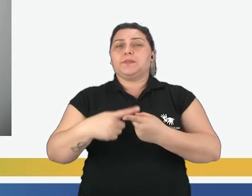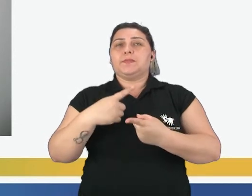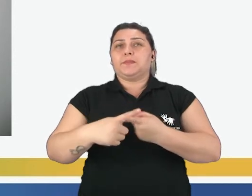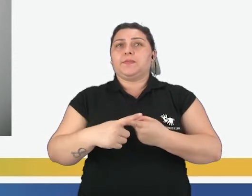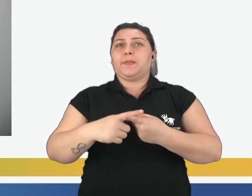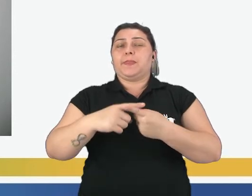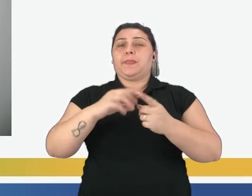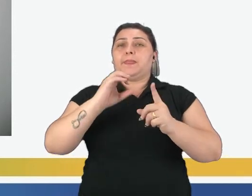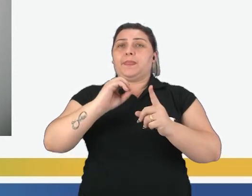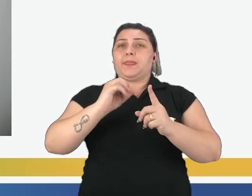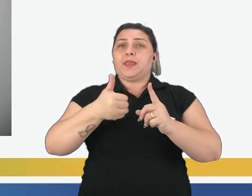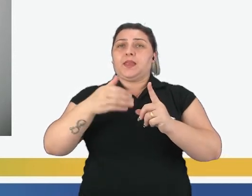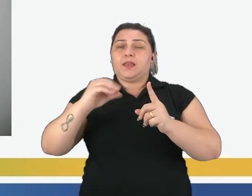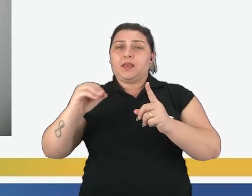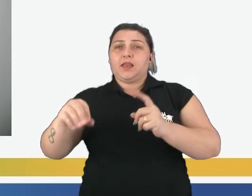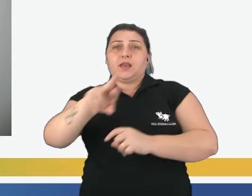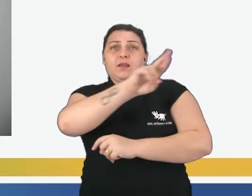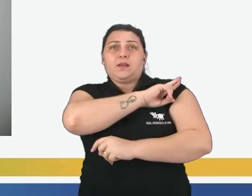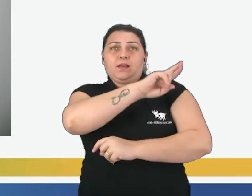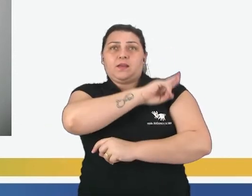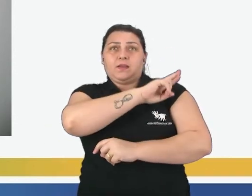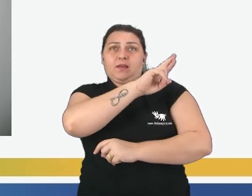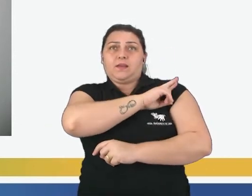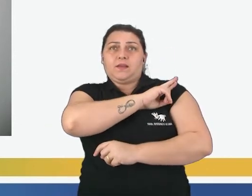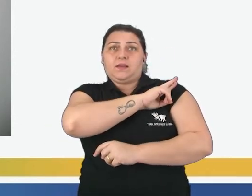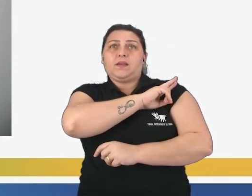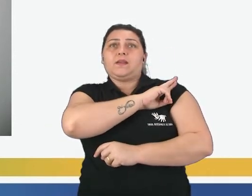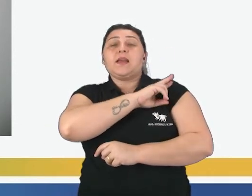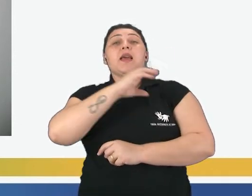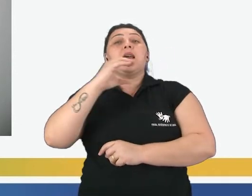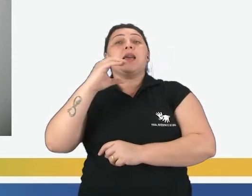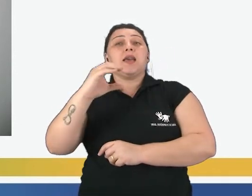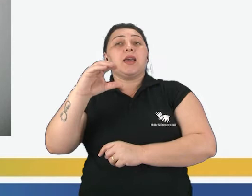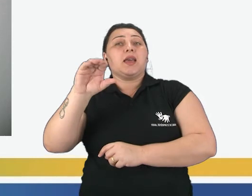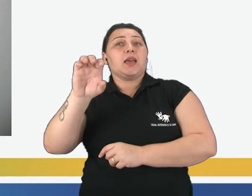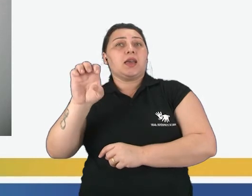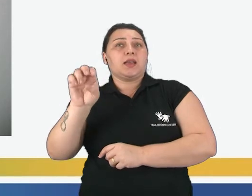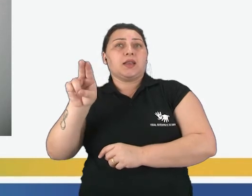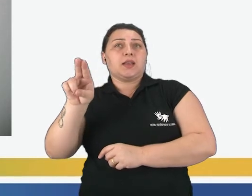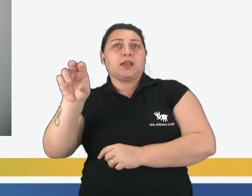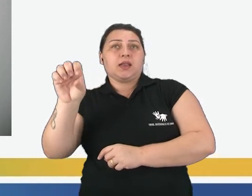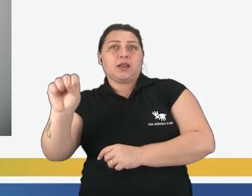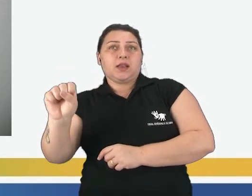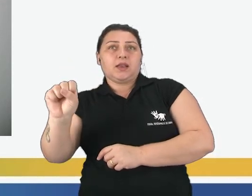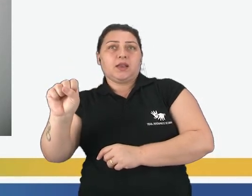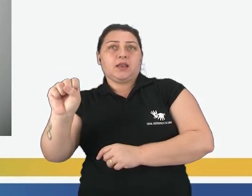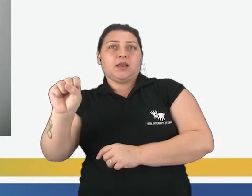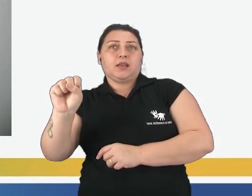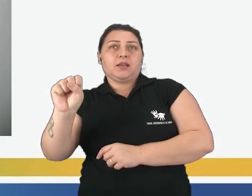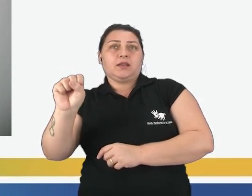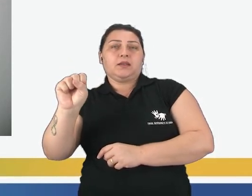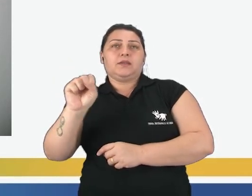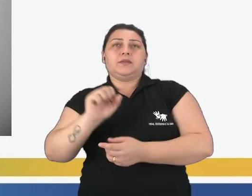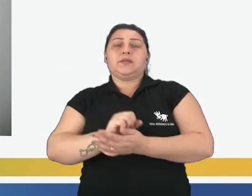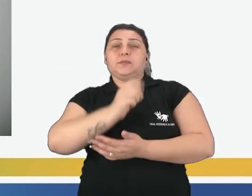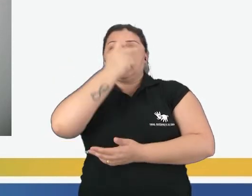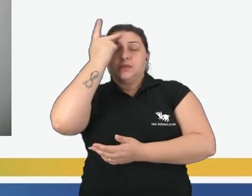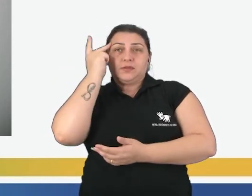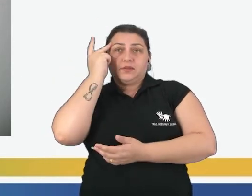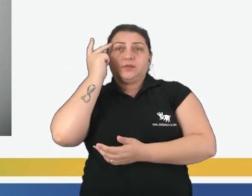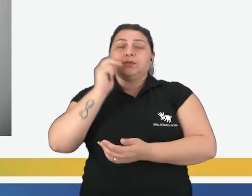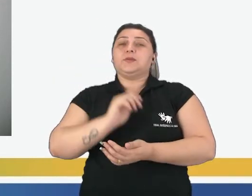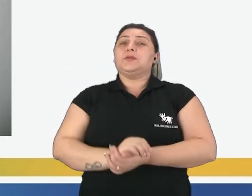de 0 a 100, o responsável por colocar essa escala onde começava no 0 e ia até o 100 foi uma pessoa